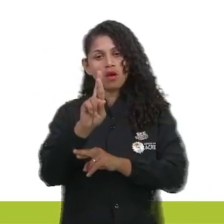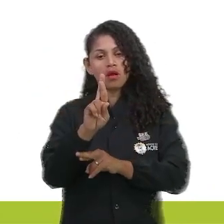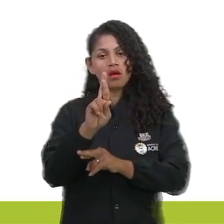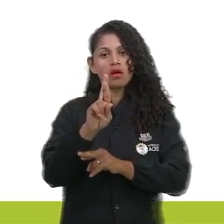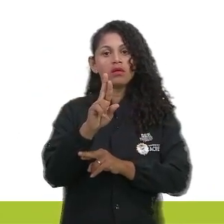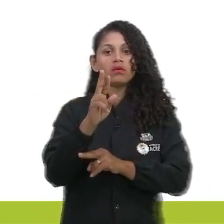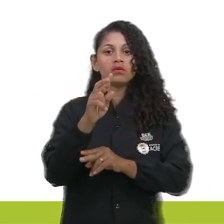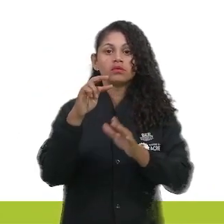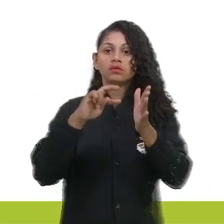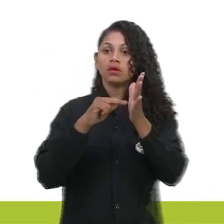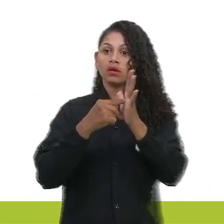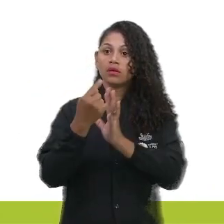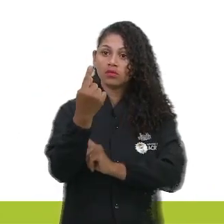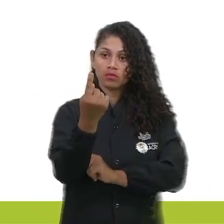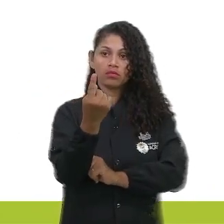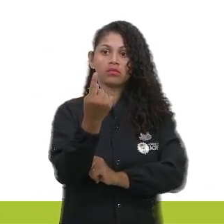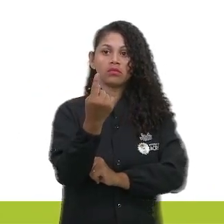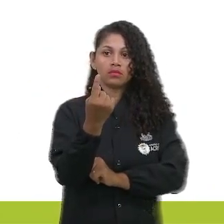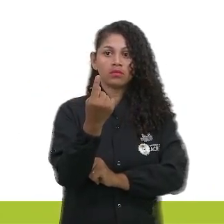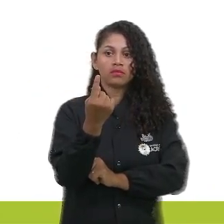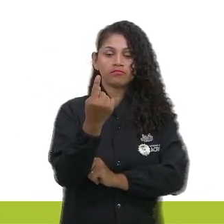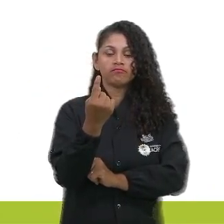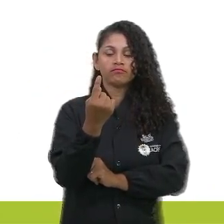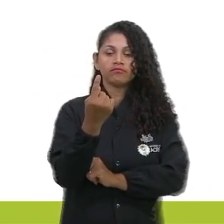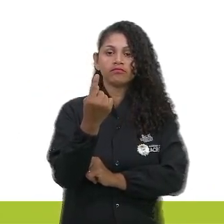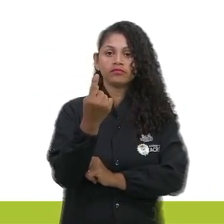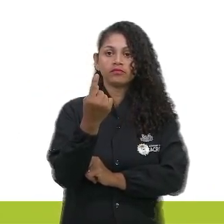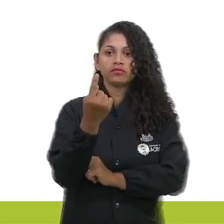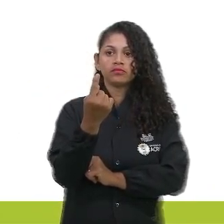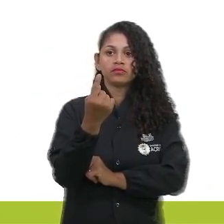aqui. 2π